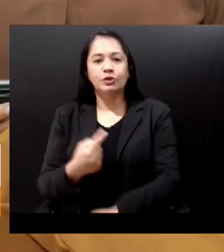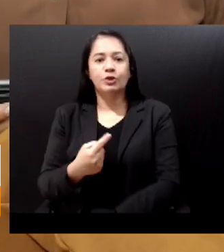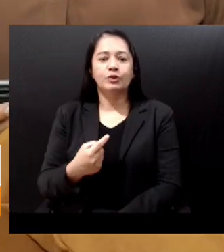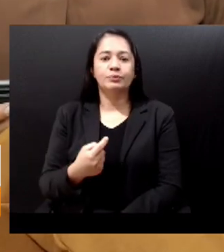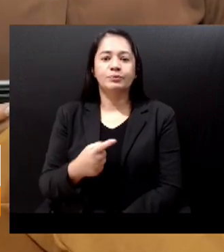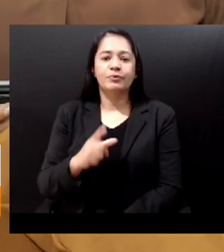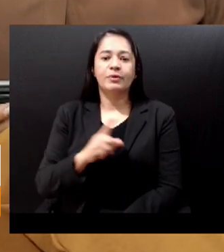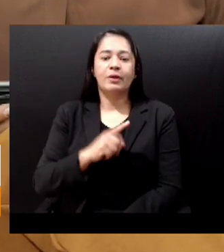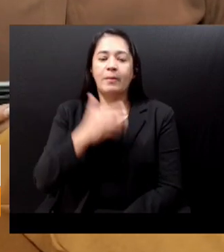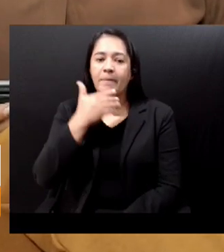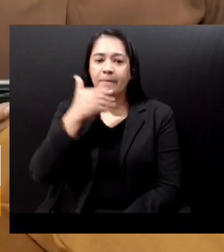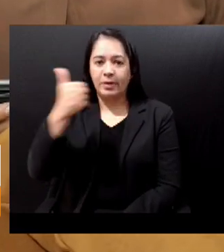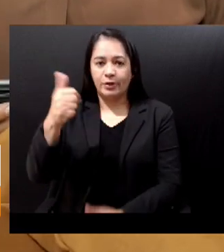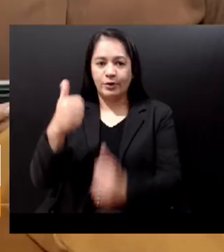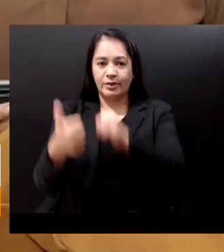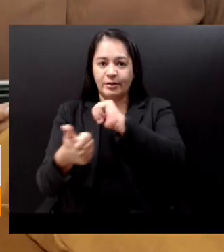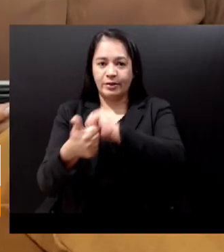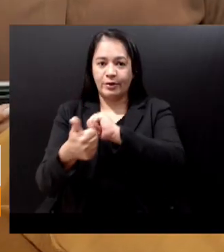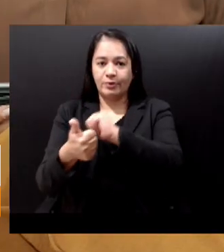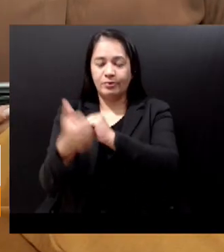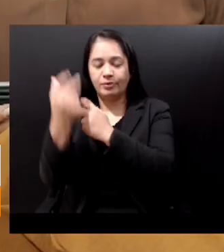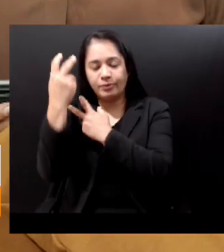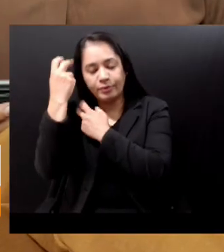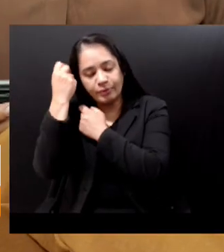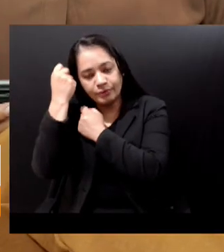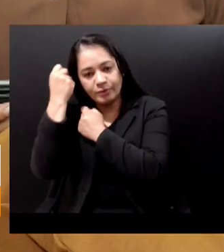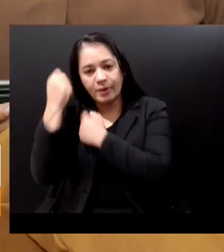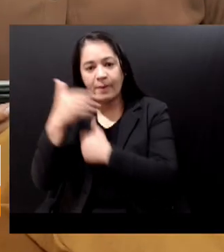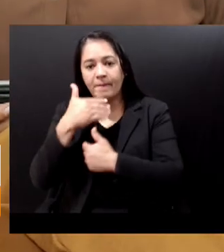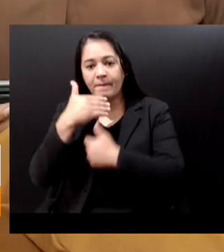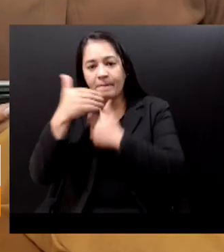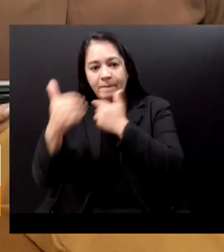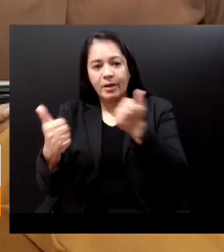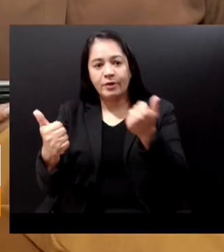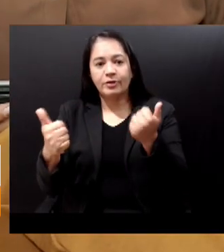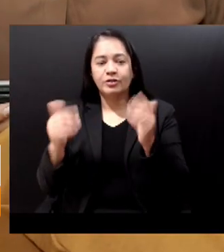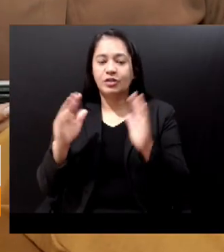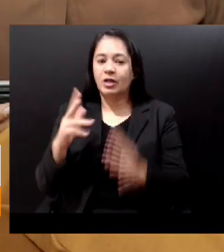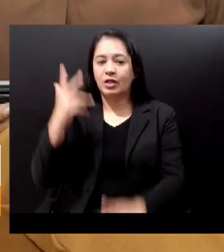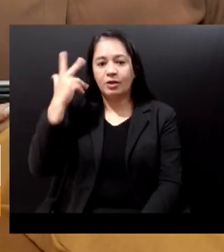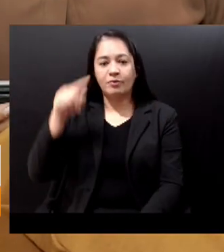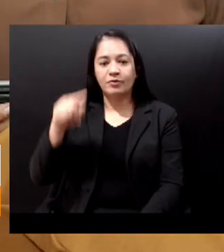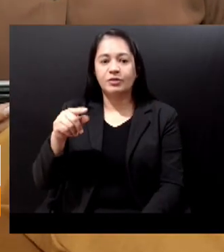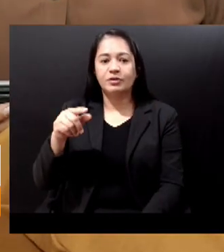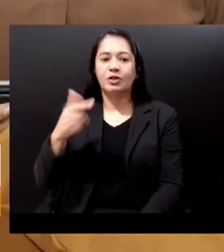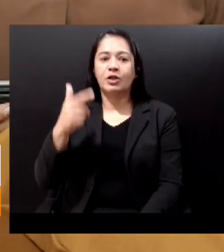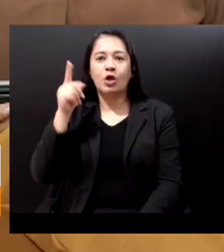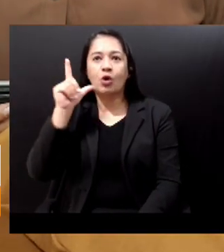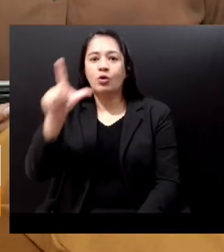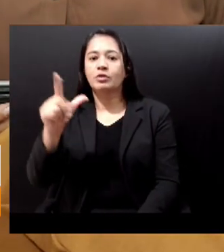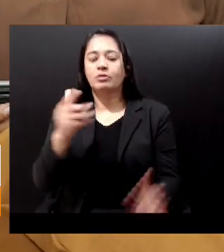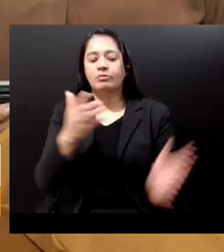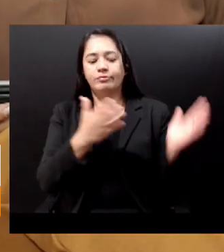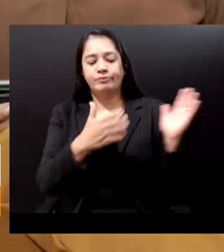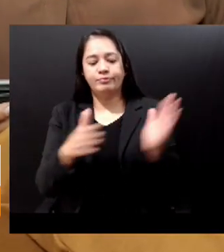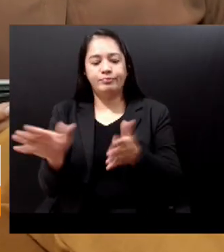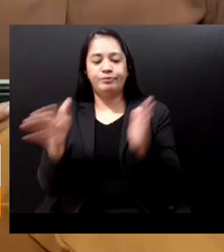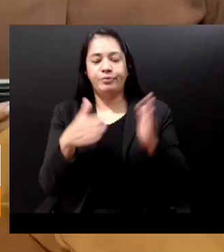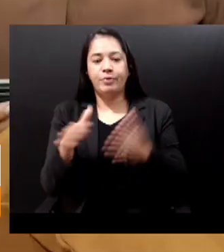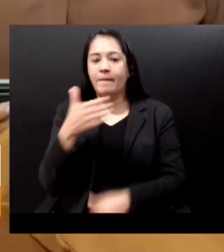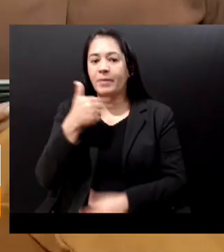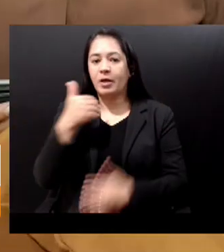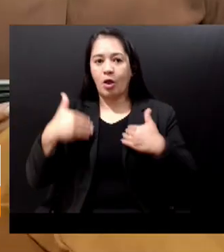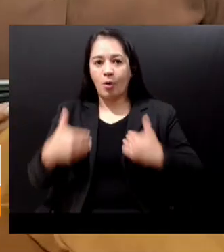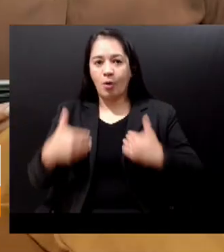qualidade do sono. Então, melhorando o sono, automaticamente você vai melhorar a produtividade, você vai melhorar o seu humor, o seu